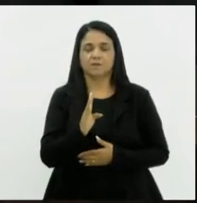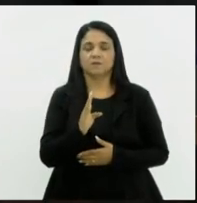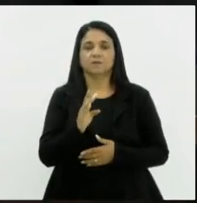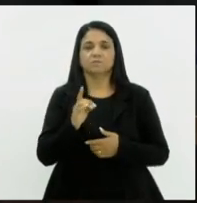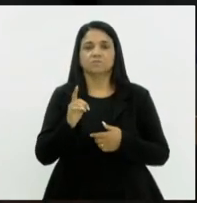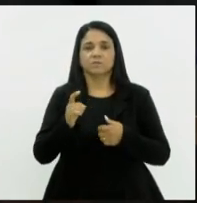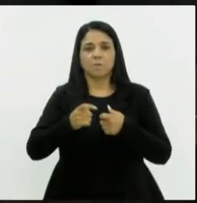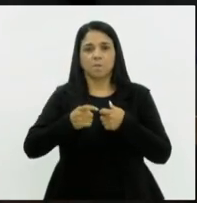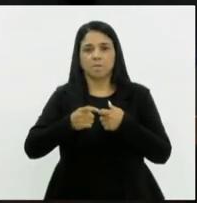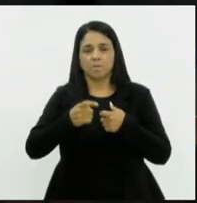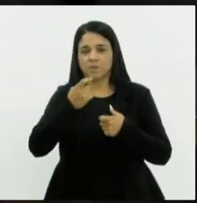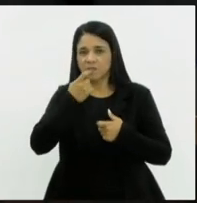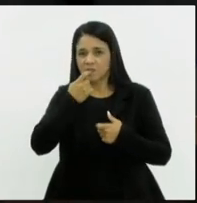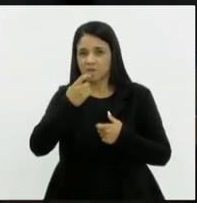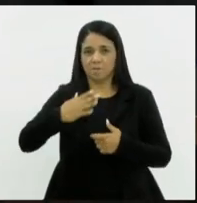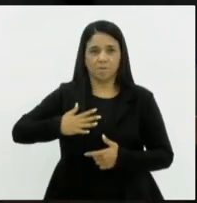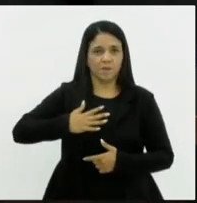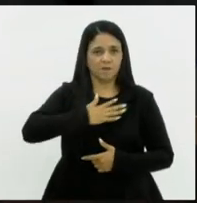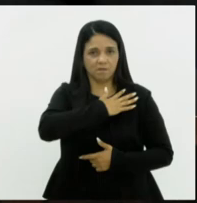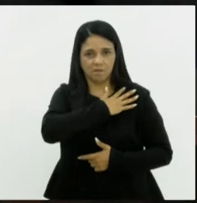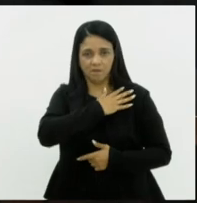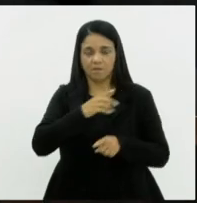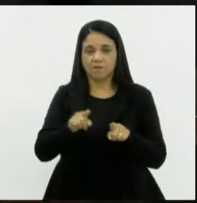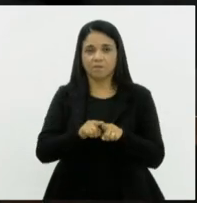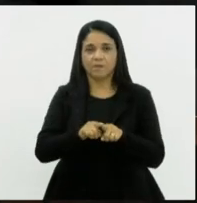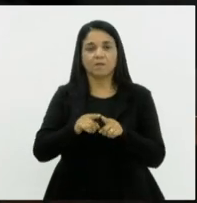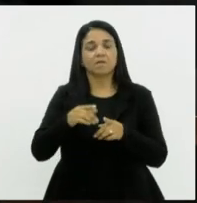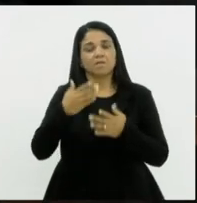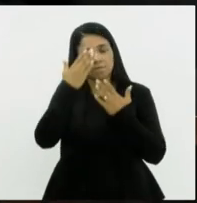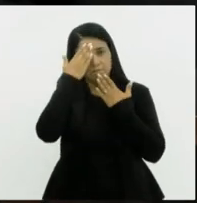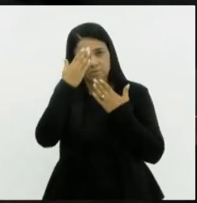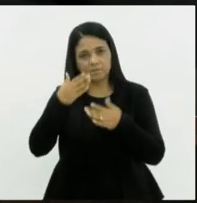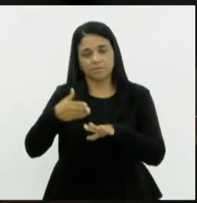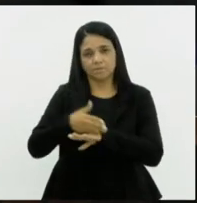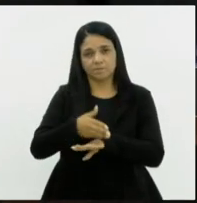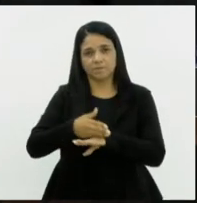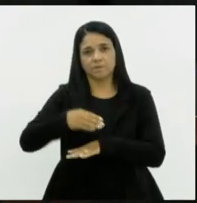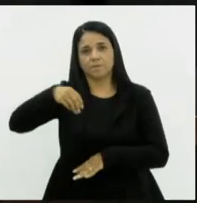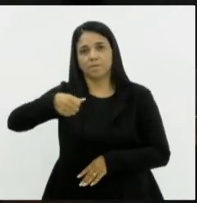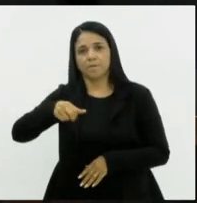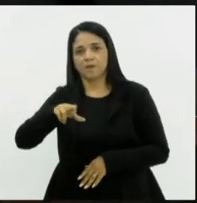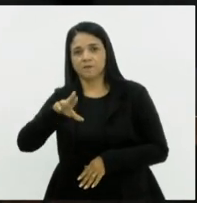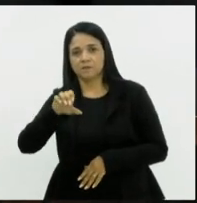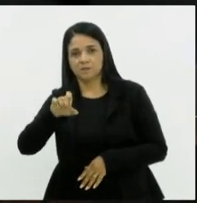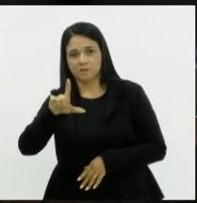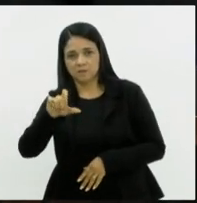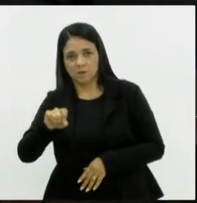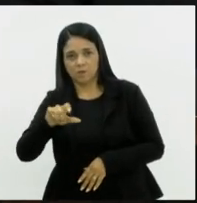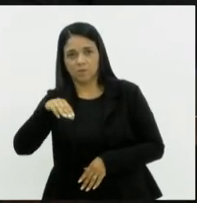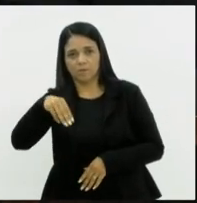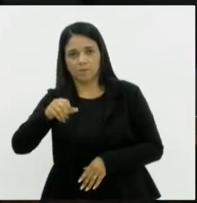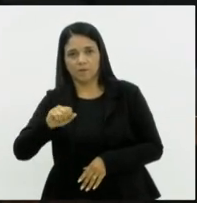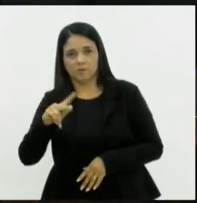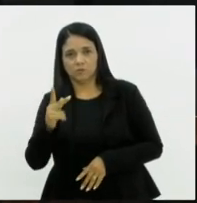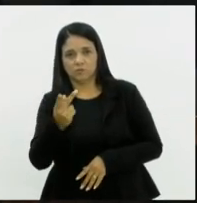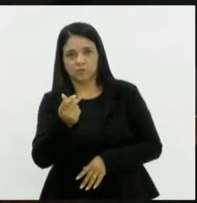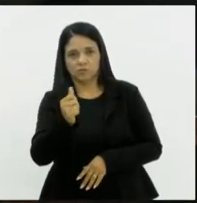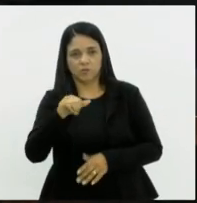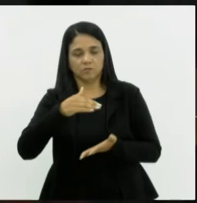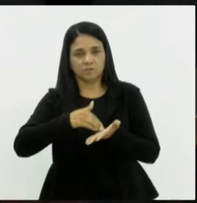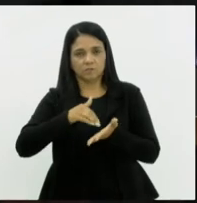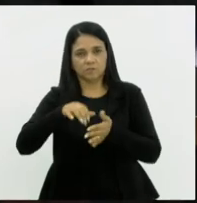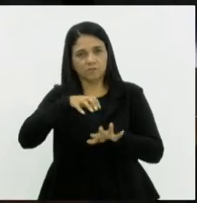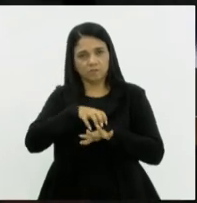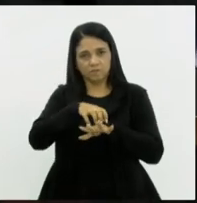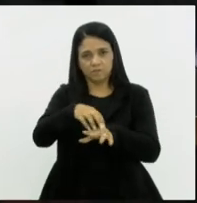Odontologia Militar. Quero agradecer também aqui a presença do Marcelo Machado, secretário de Transporte de Belfor